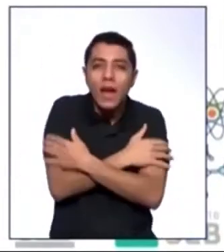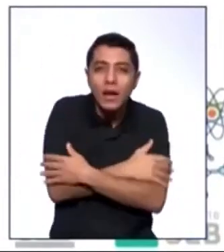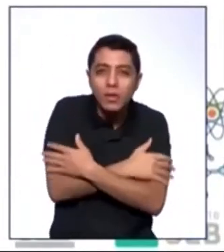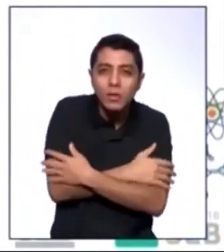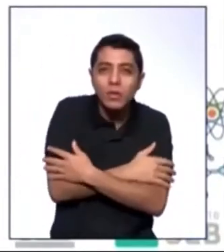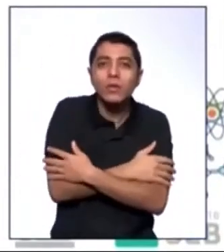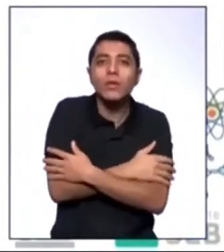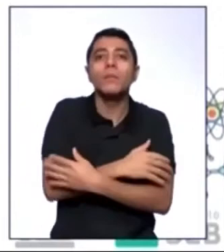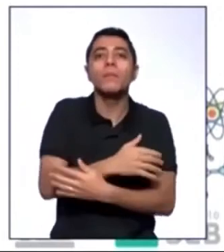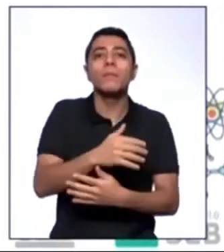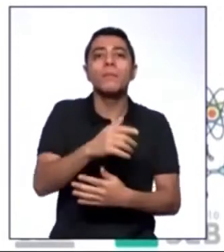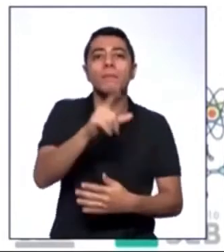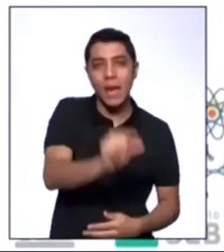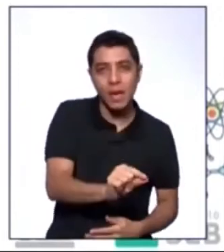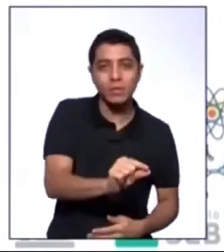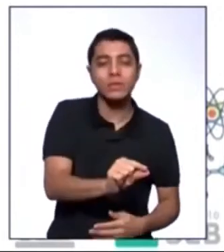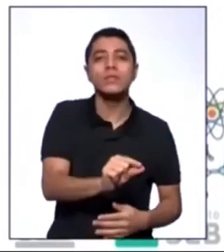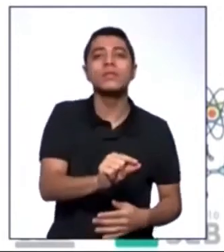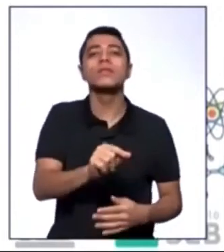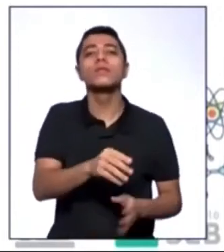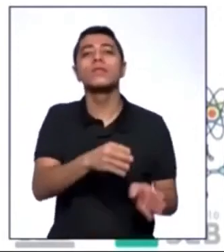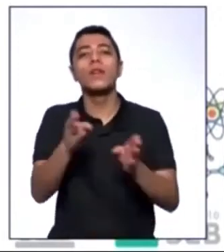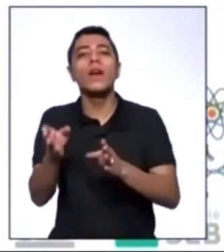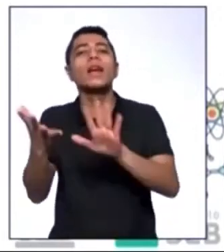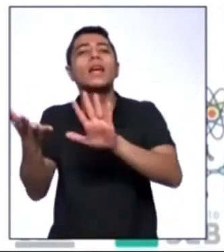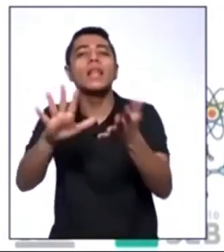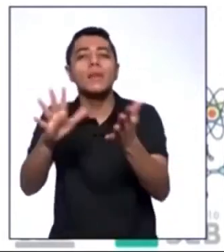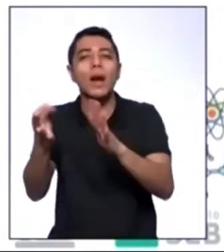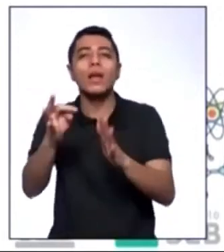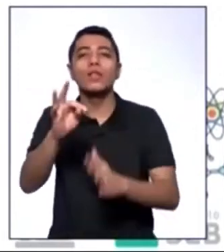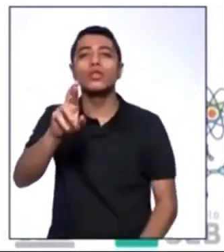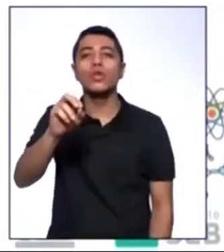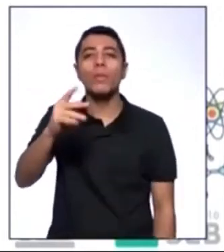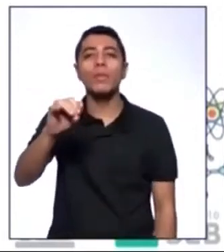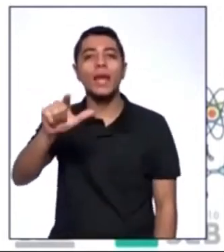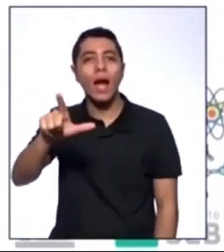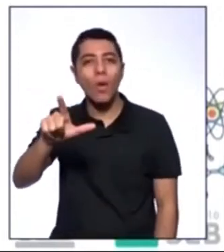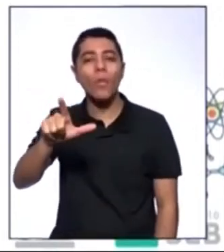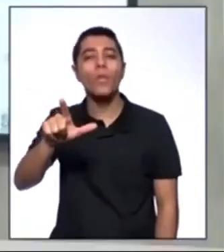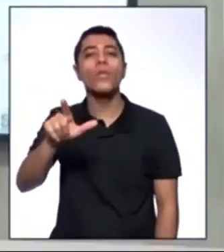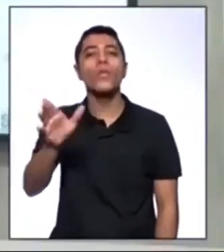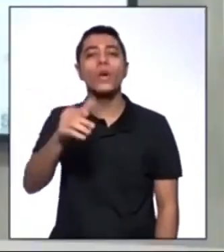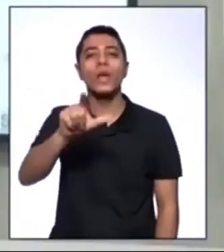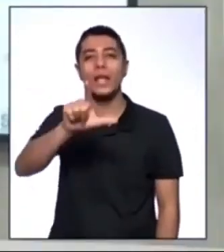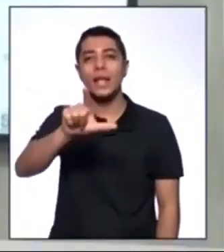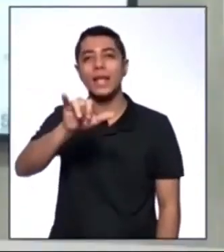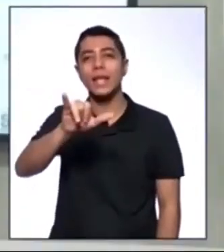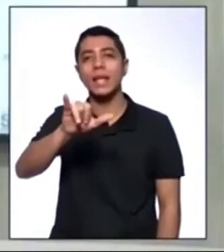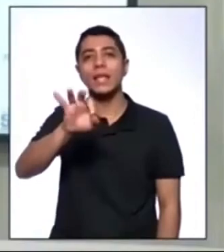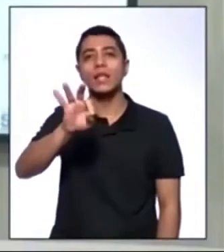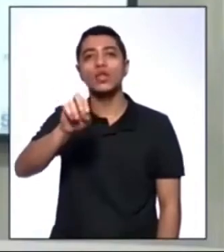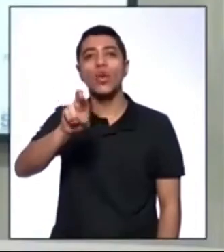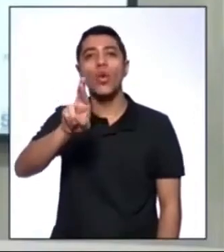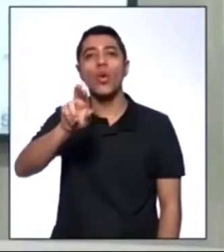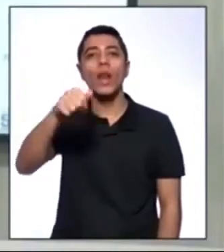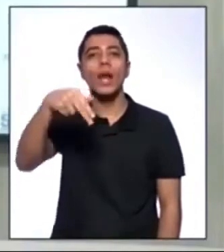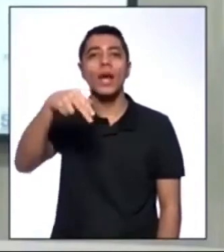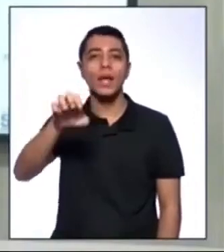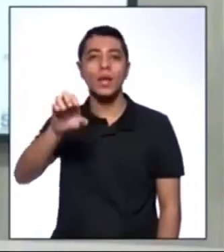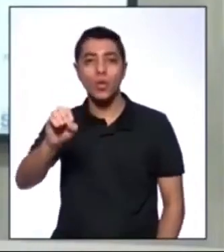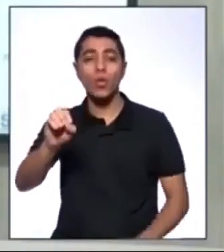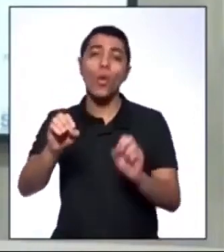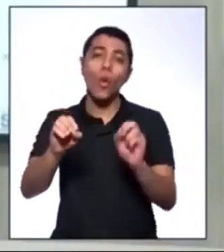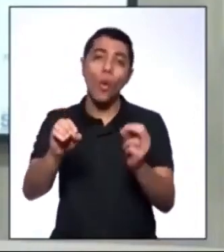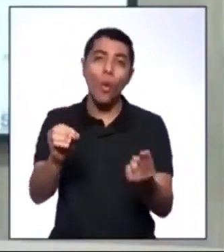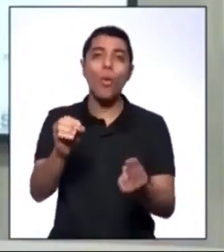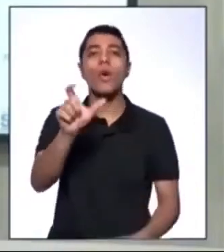Clima tropical, nesse caso, clima tropical litorâneo ou clima tropical atlântico. E